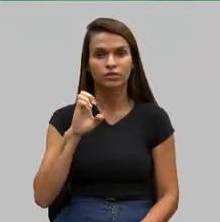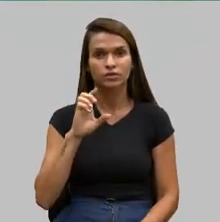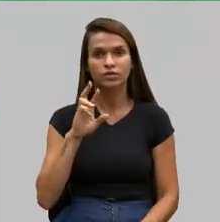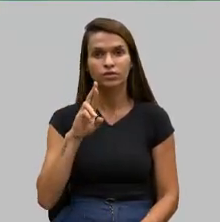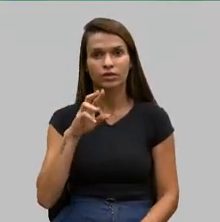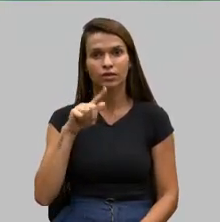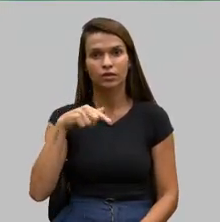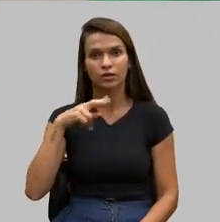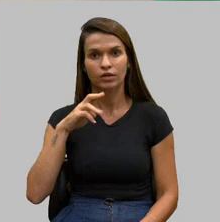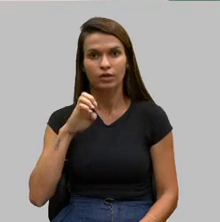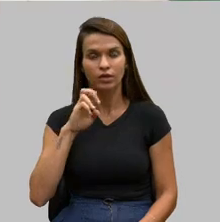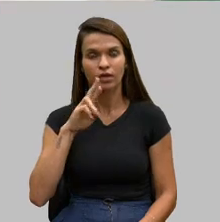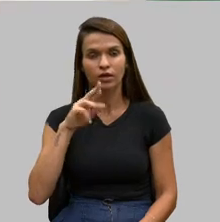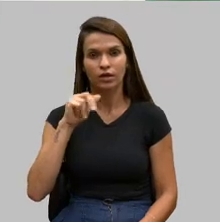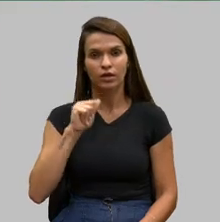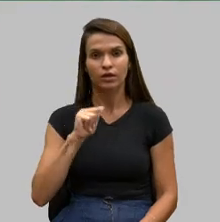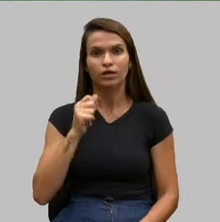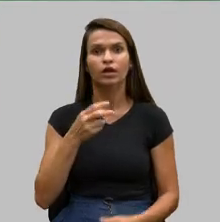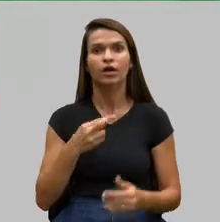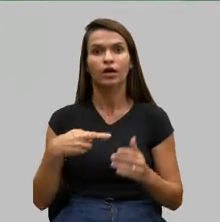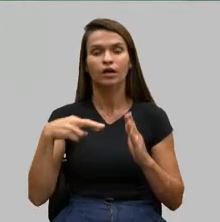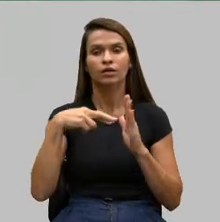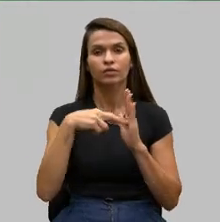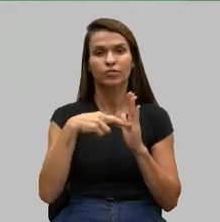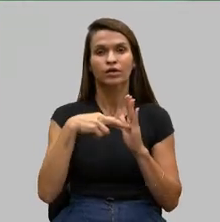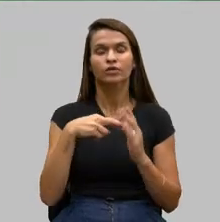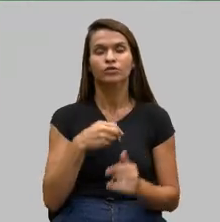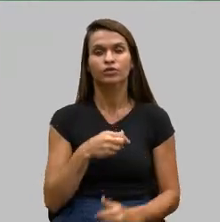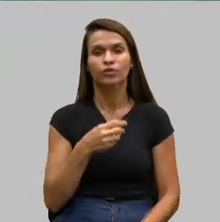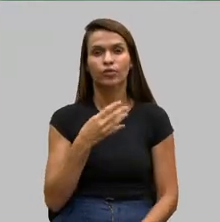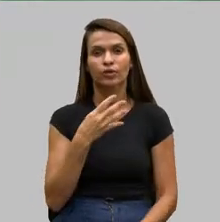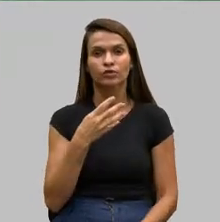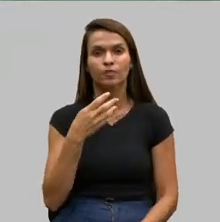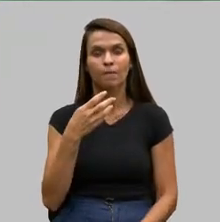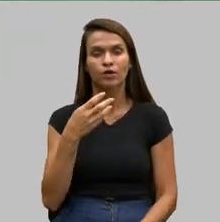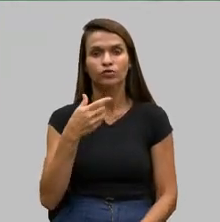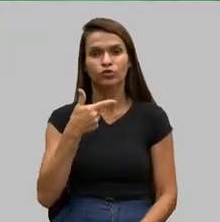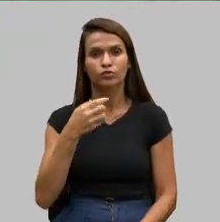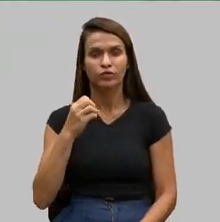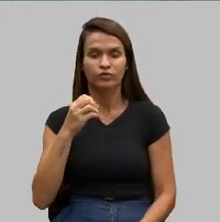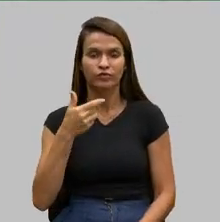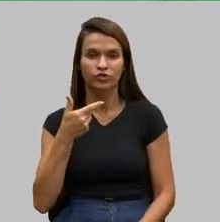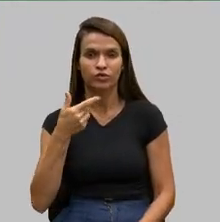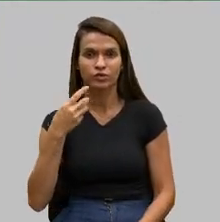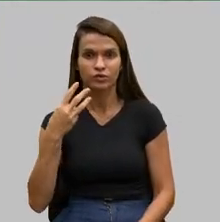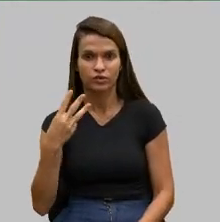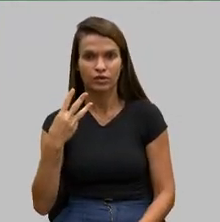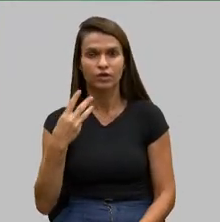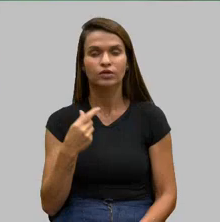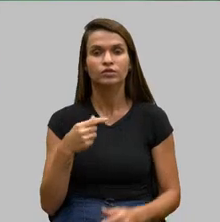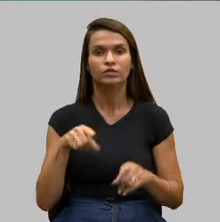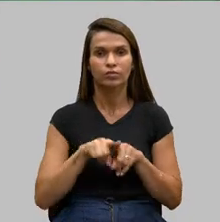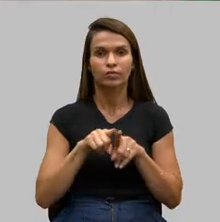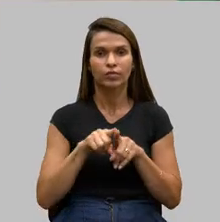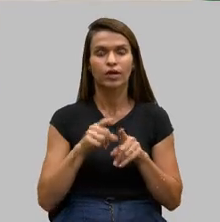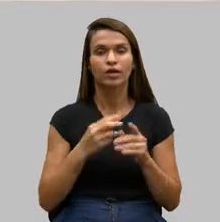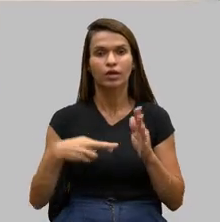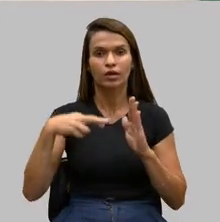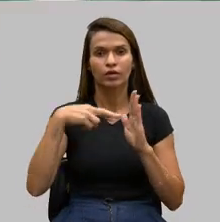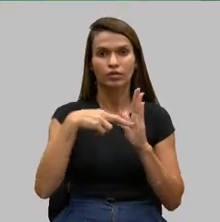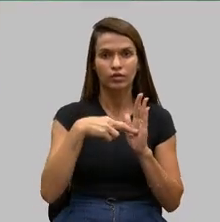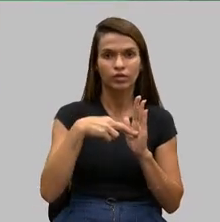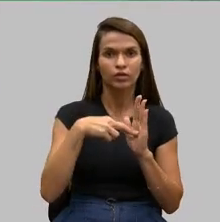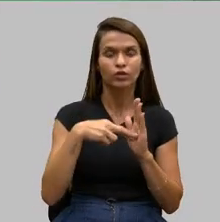requerimento 1904 2023 também da deputada Beatriz Serqueira o requerimento 4905